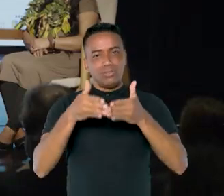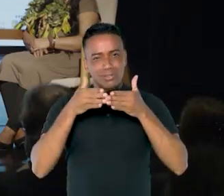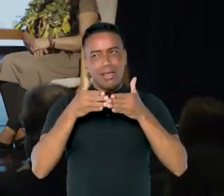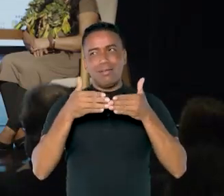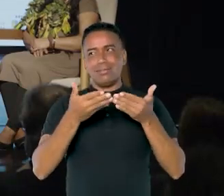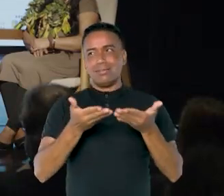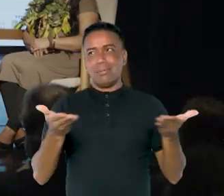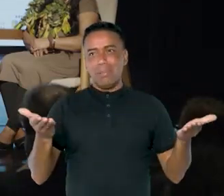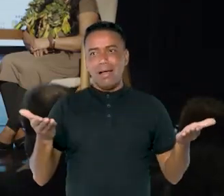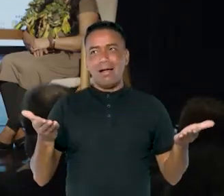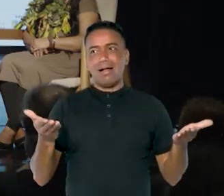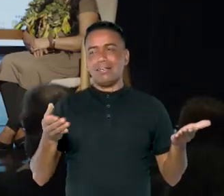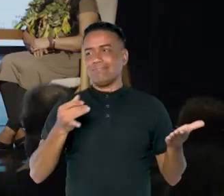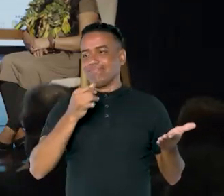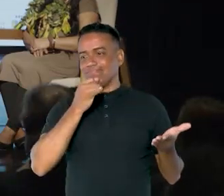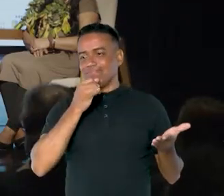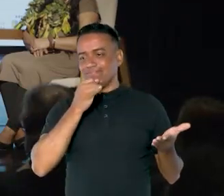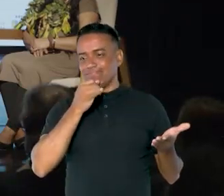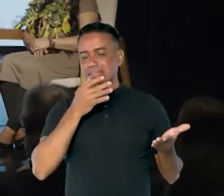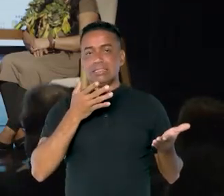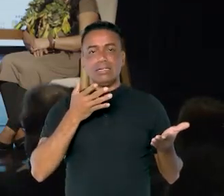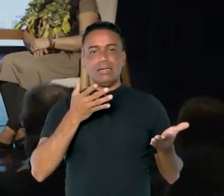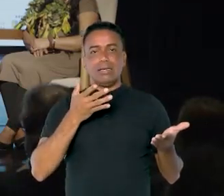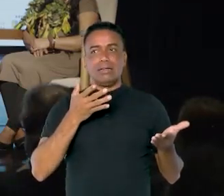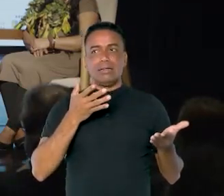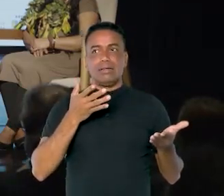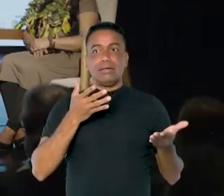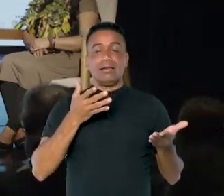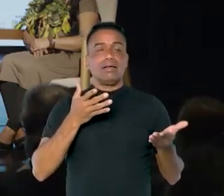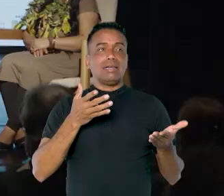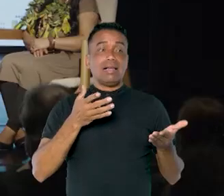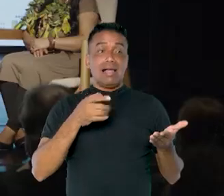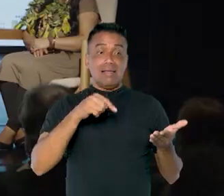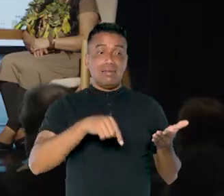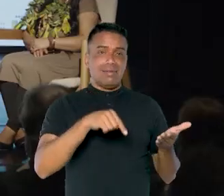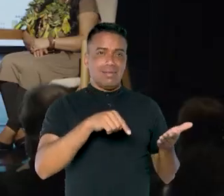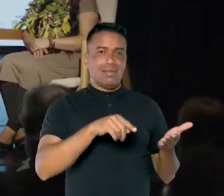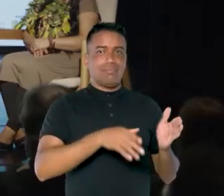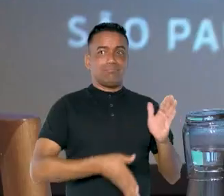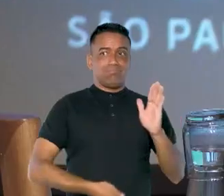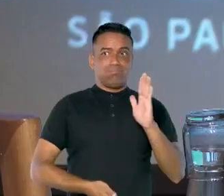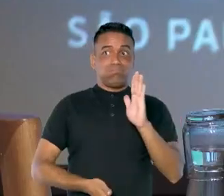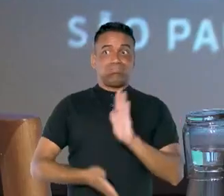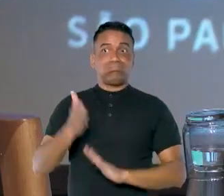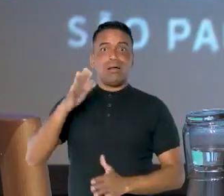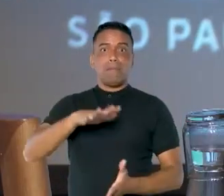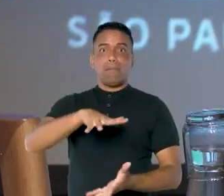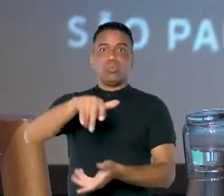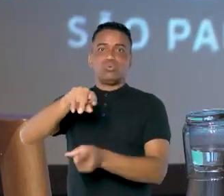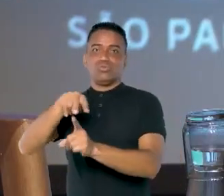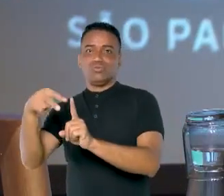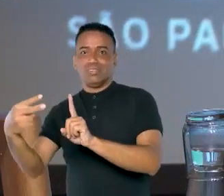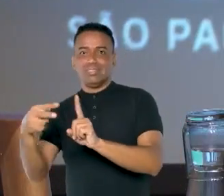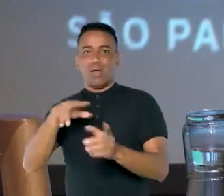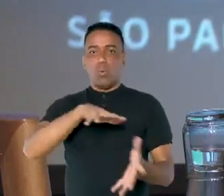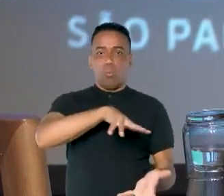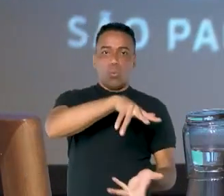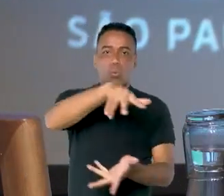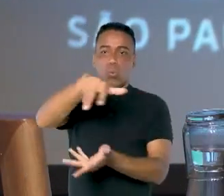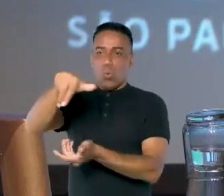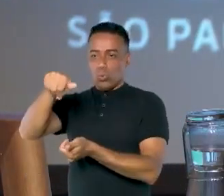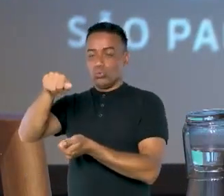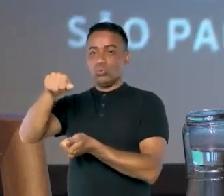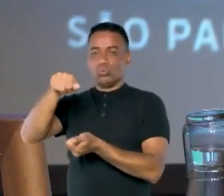para sair um pouco daqui e um pouco para o mundo. Tá? E nós vivemos hoje no mundo